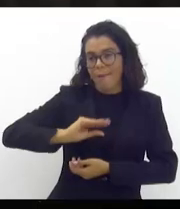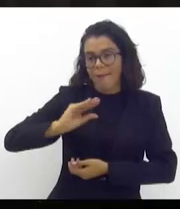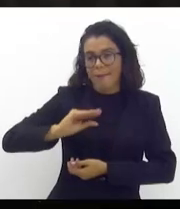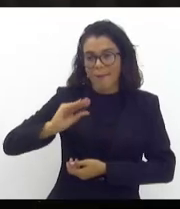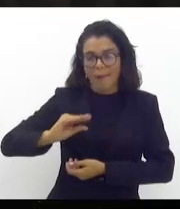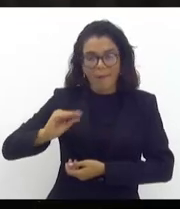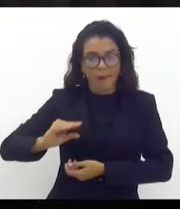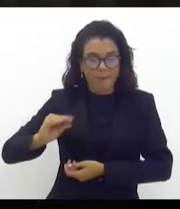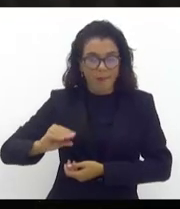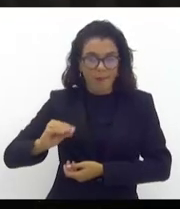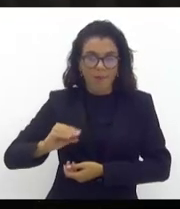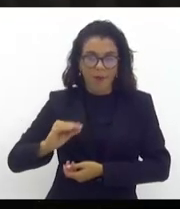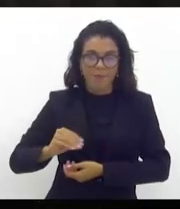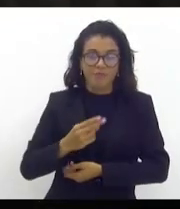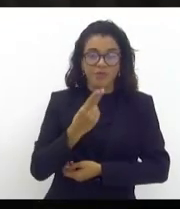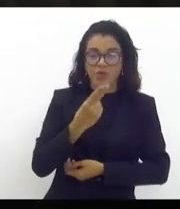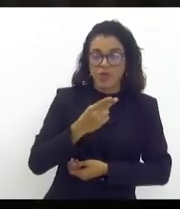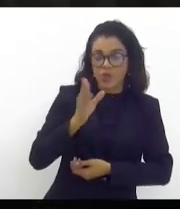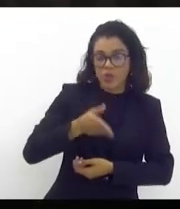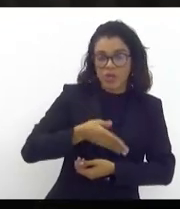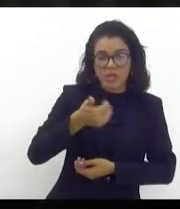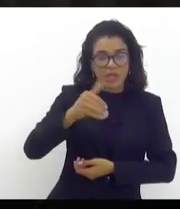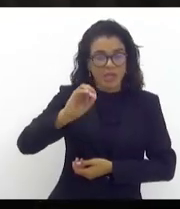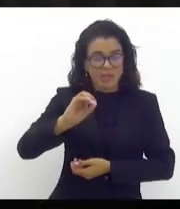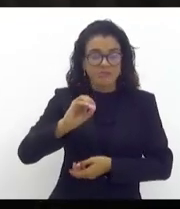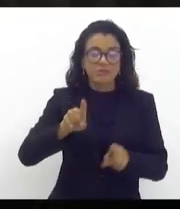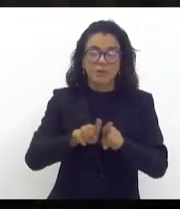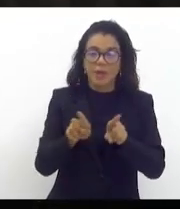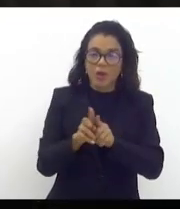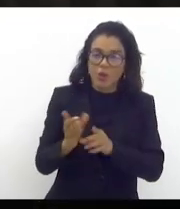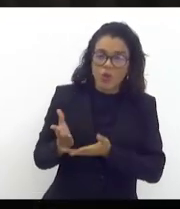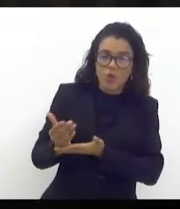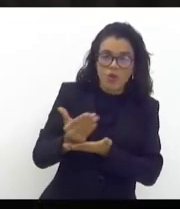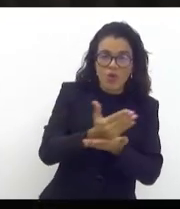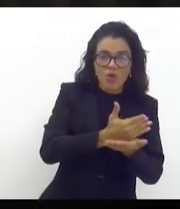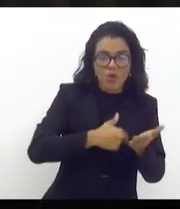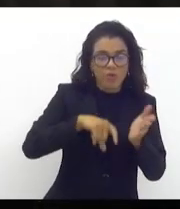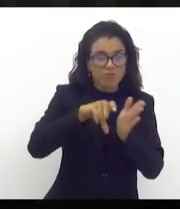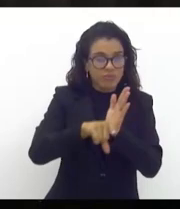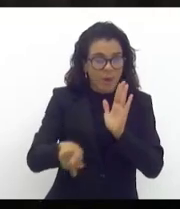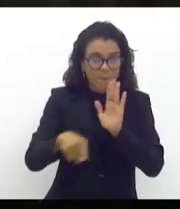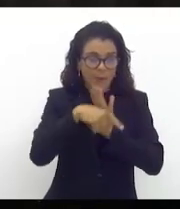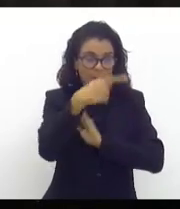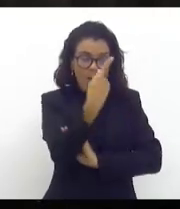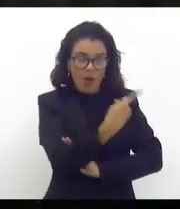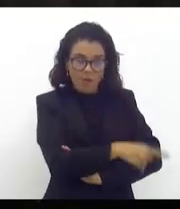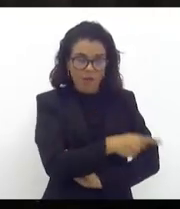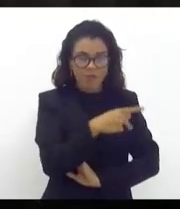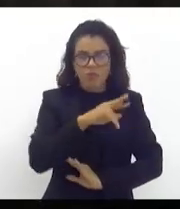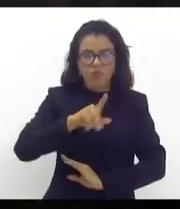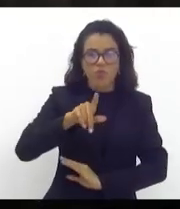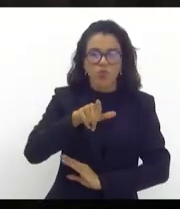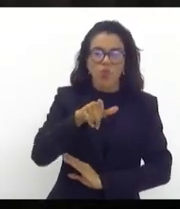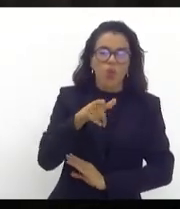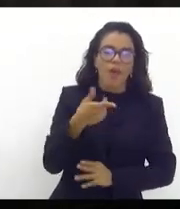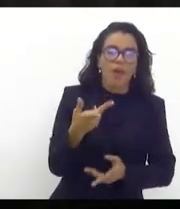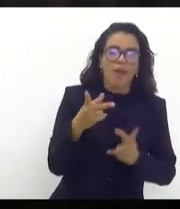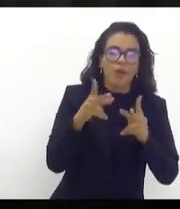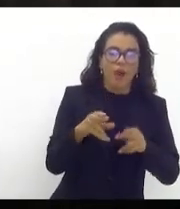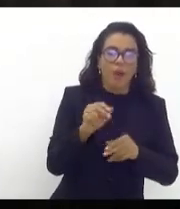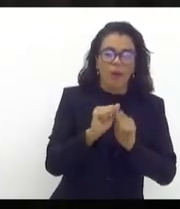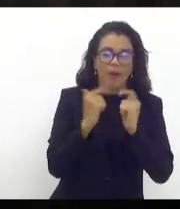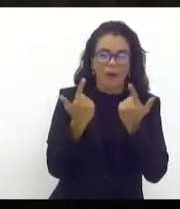com duodécimos, dotações orçamentárias próprias, e deveria ser tratada como tal. Ela não é um poder como a